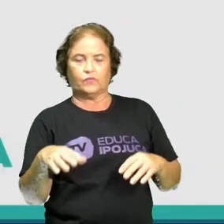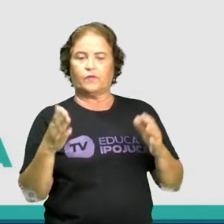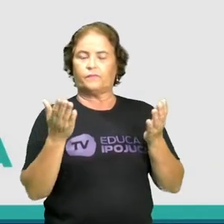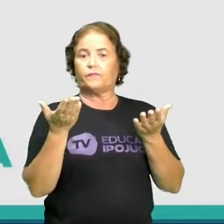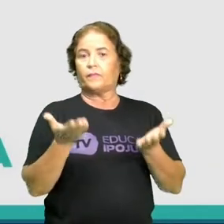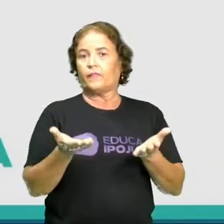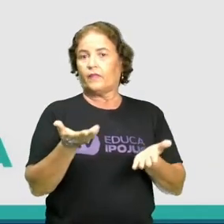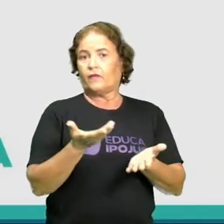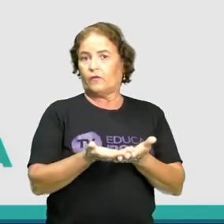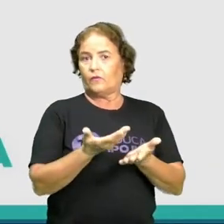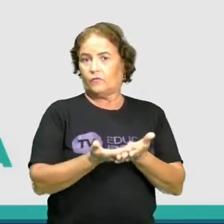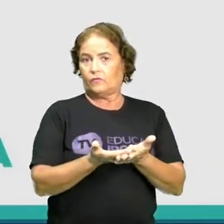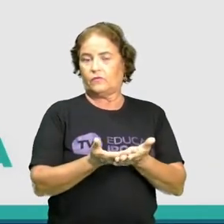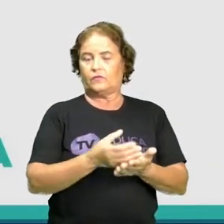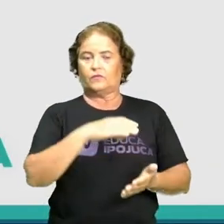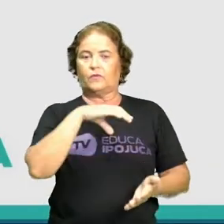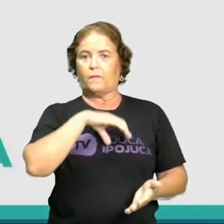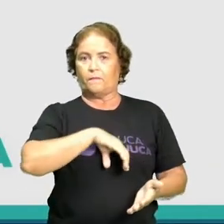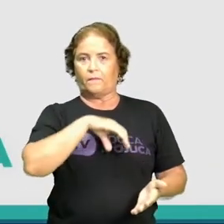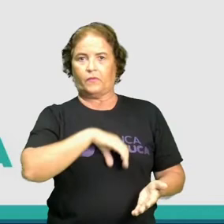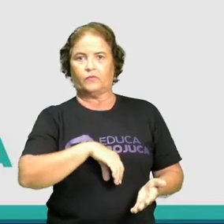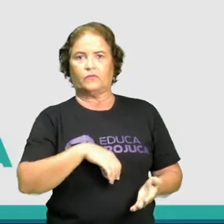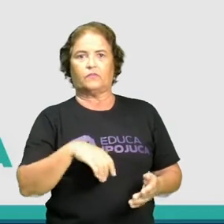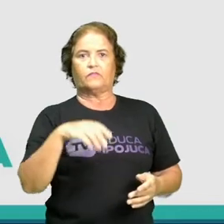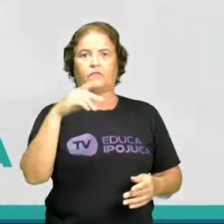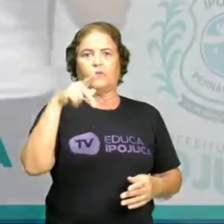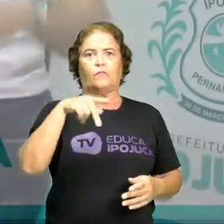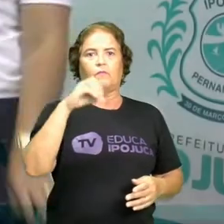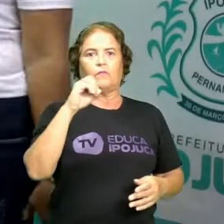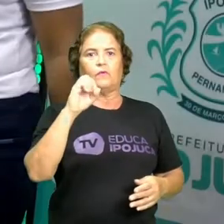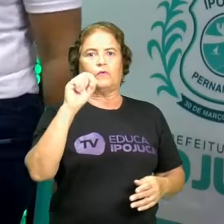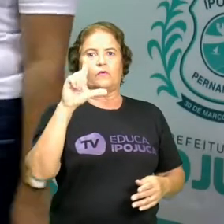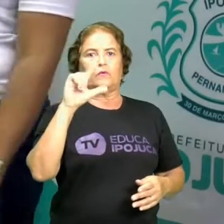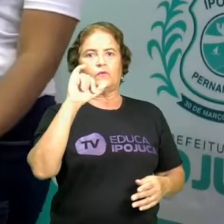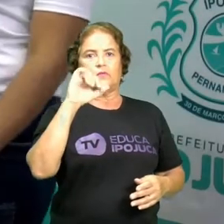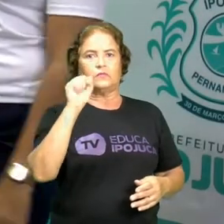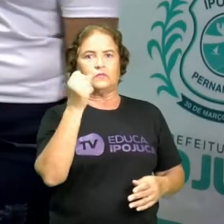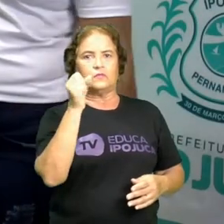em palavras. Polissemia de palavras em contextos. Vamos lá?